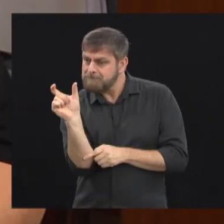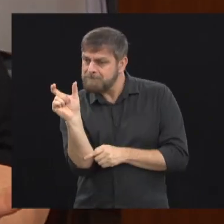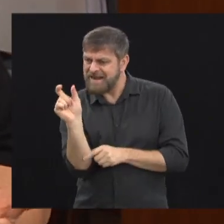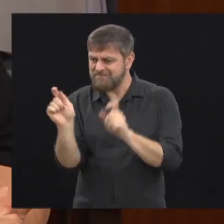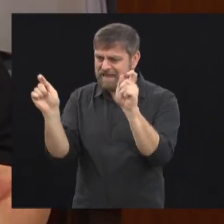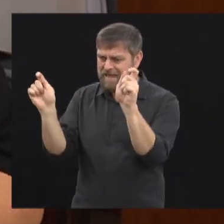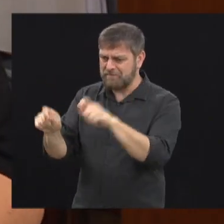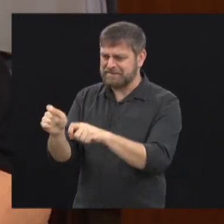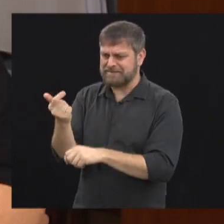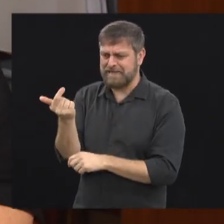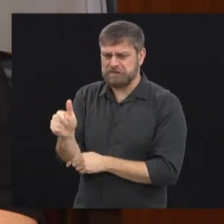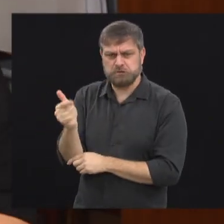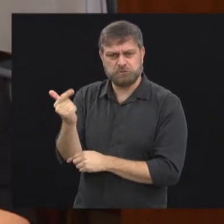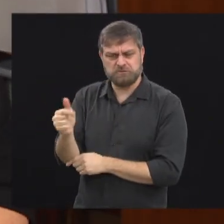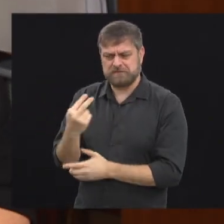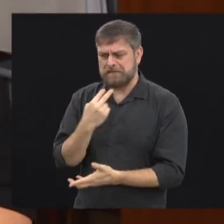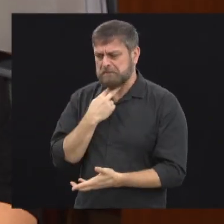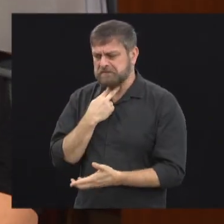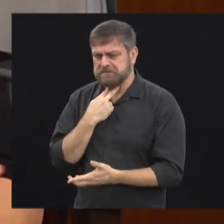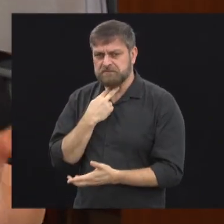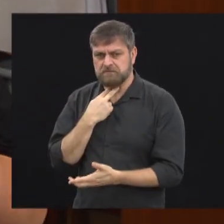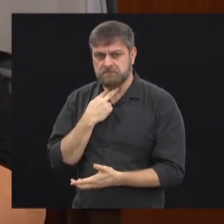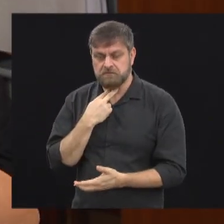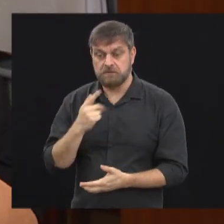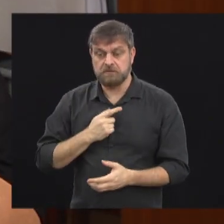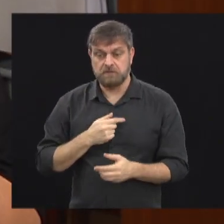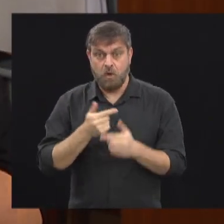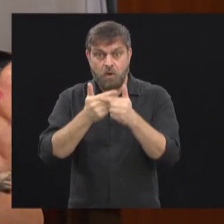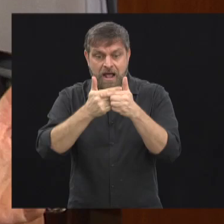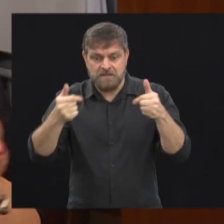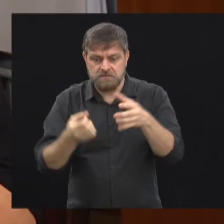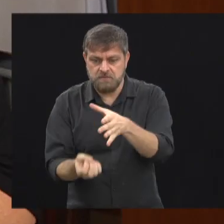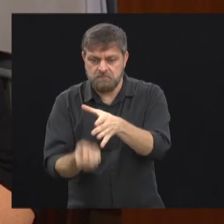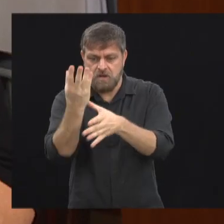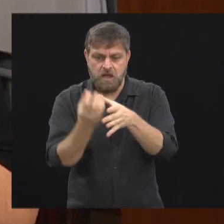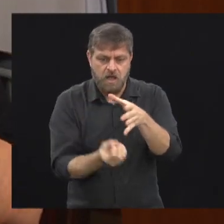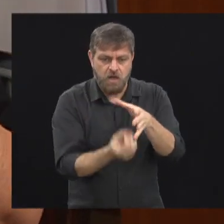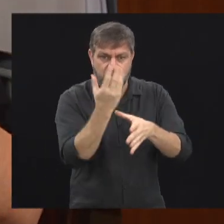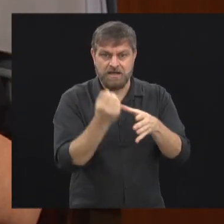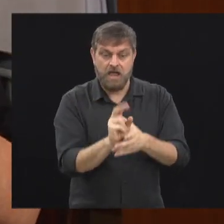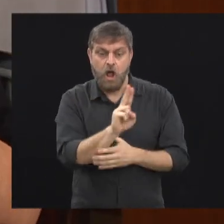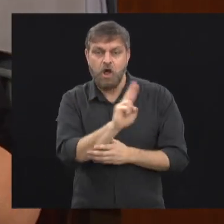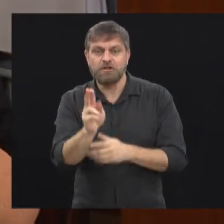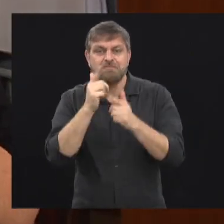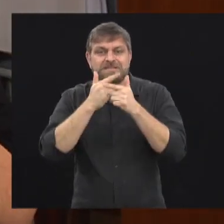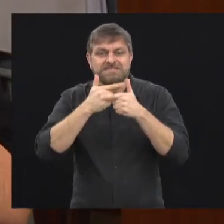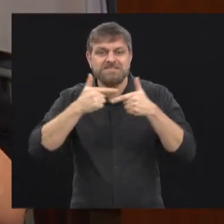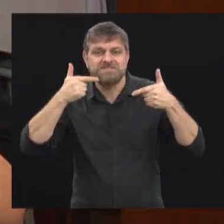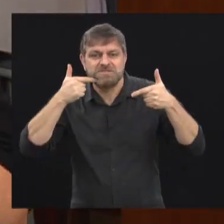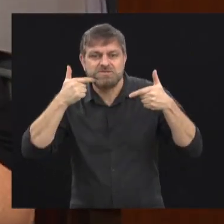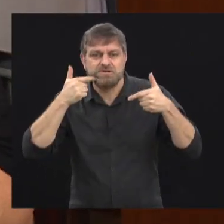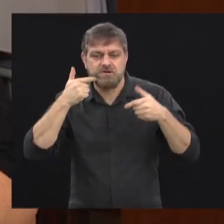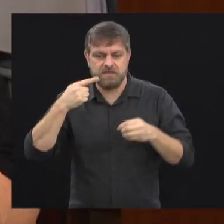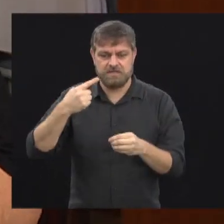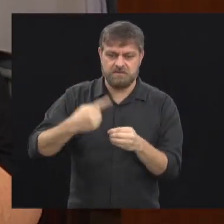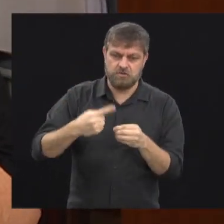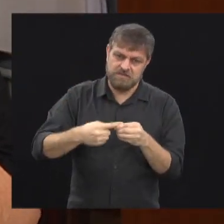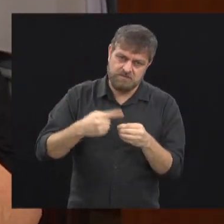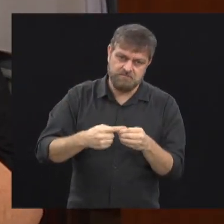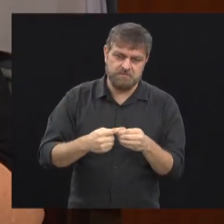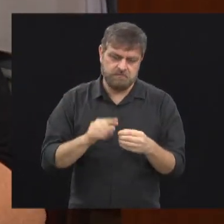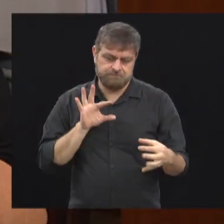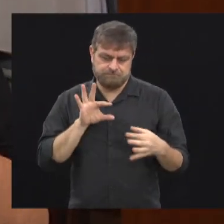de incapacitada, né? Então, as outras Sorris foram nascendo com o nome Sorri e o nome da cidade,